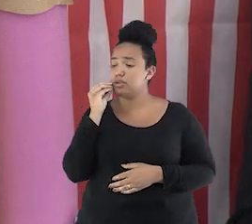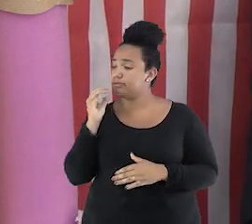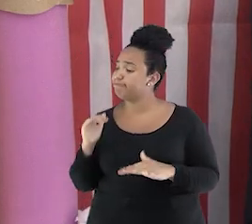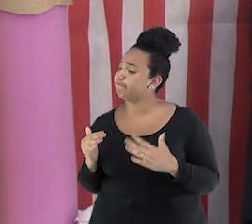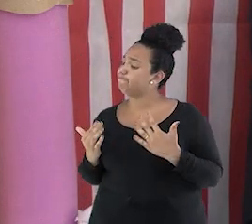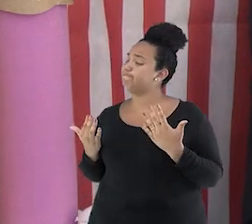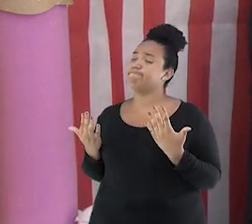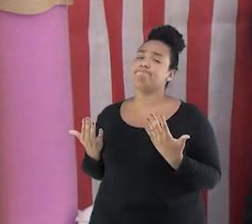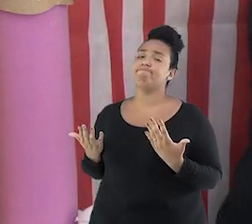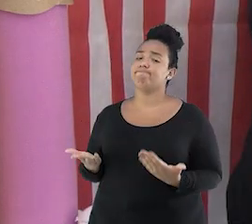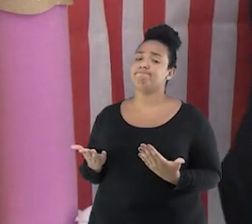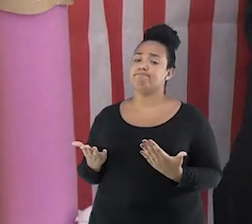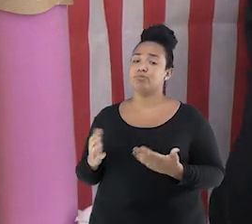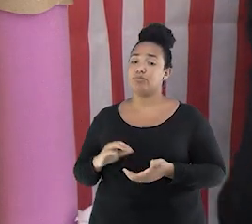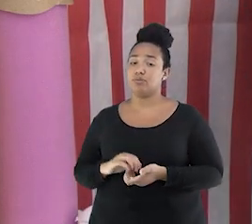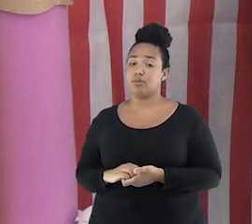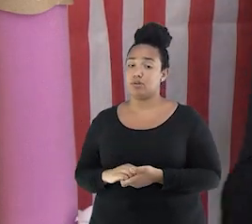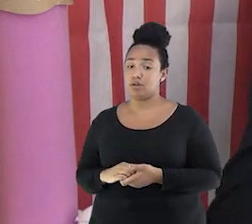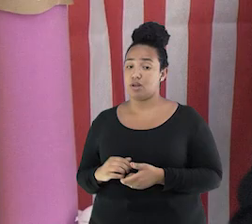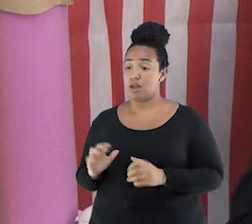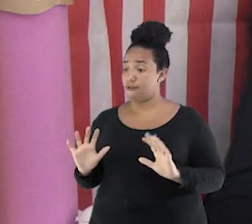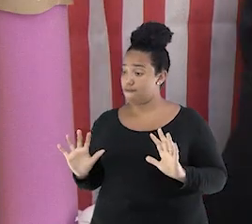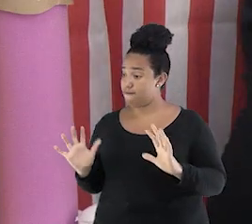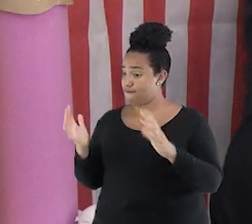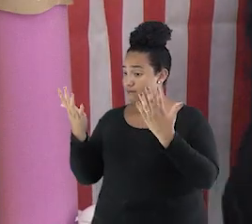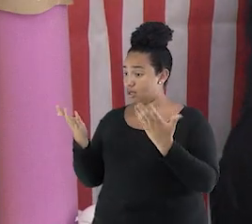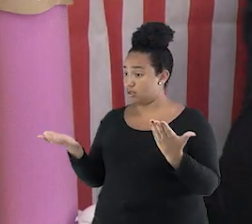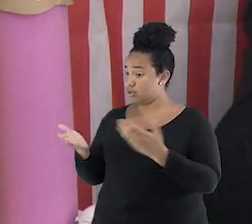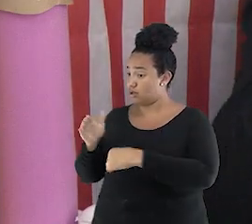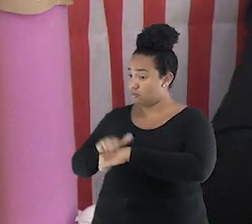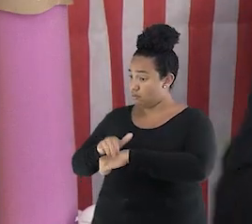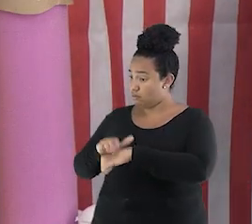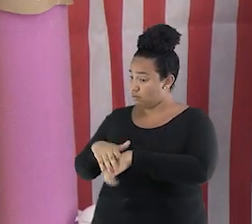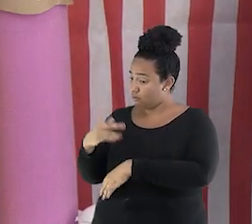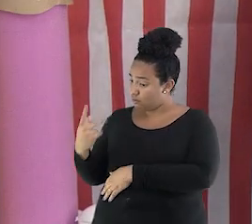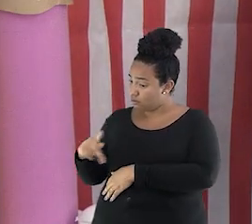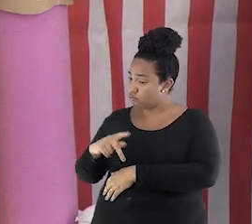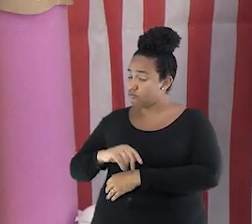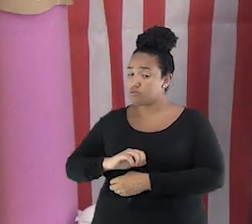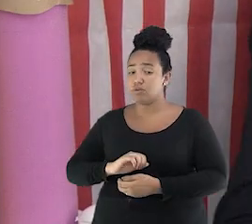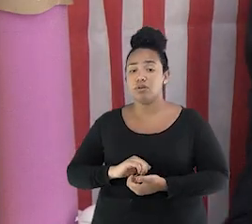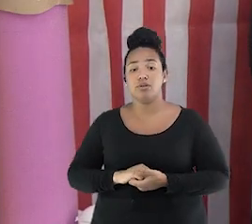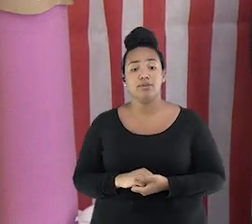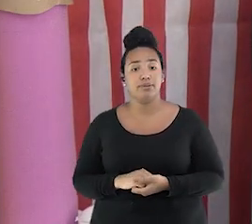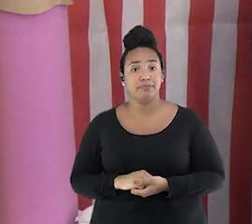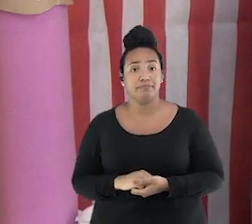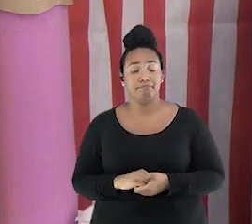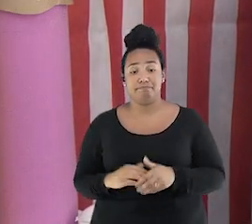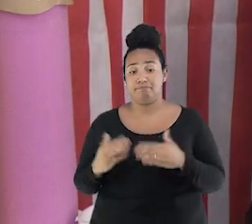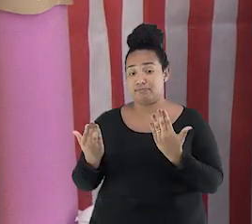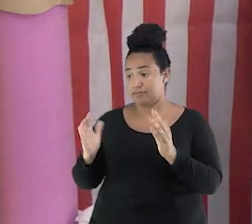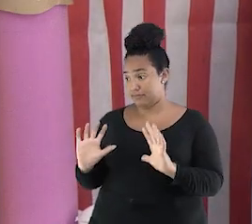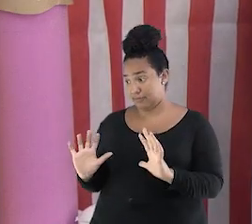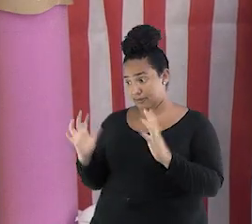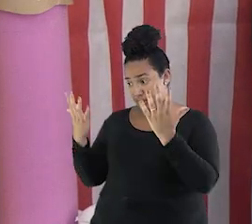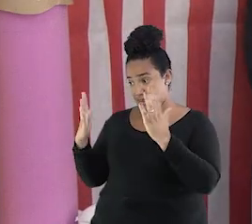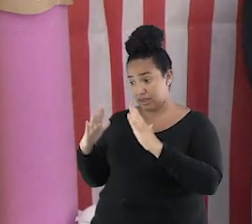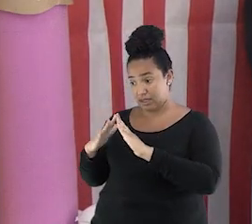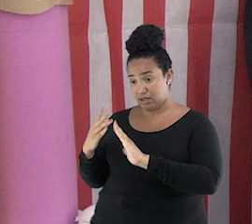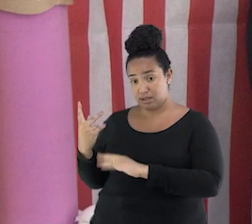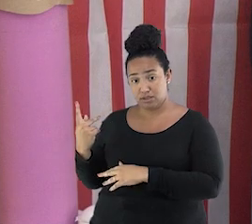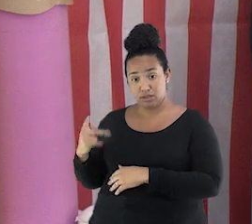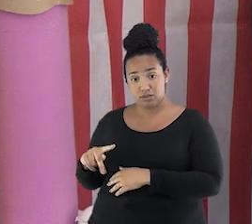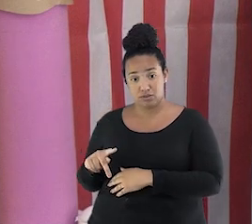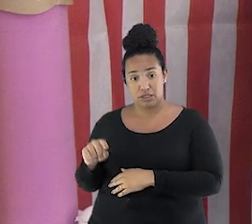sabe, Lúcio, quem vai dar uma festa agora é você. Sendo a festa na sua